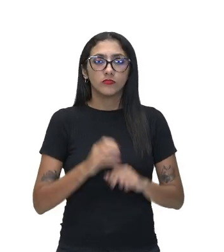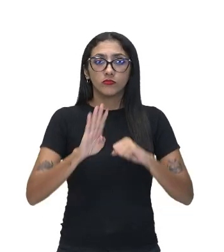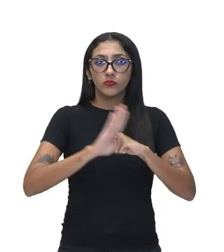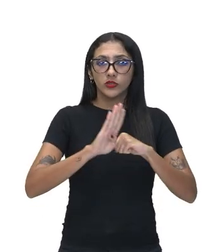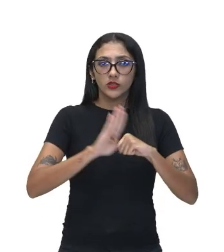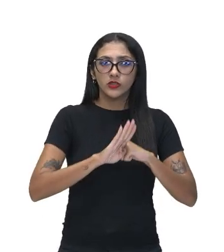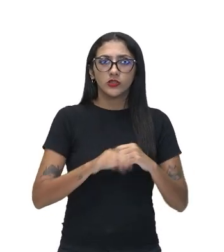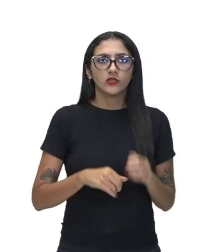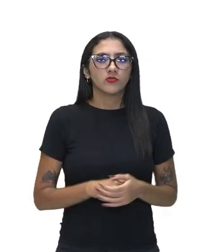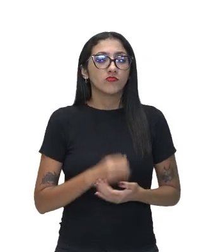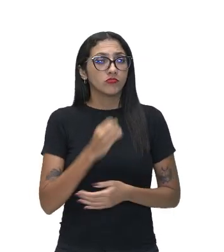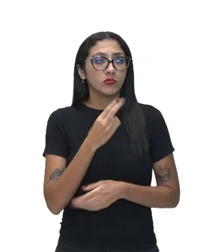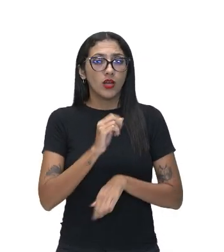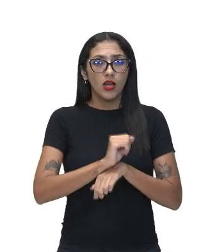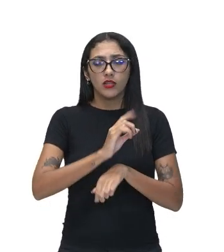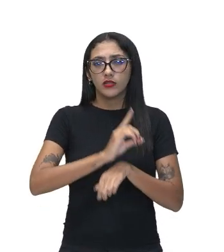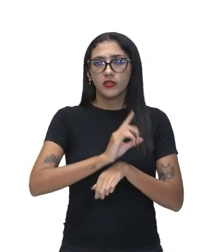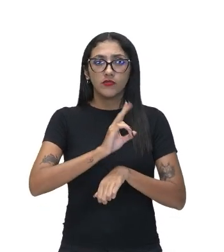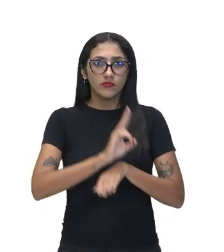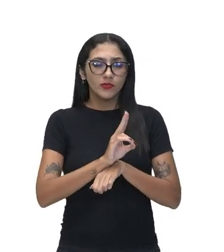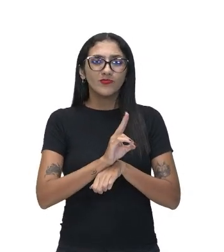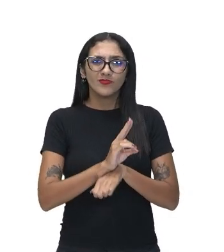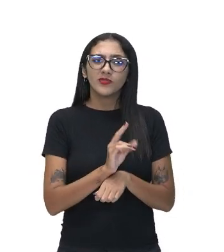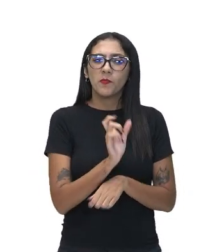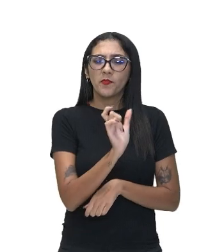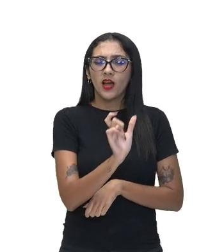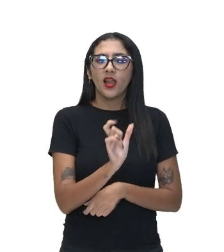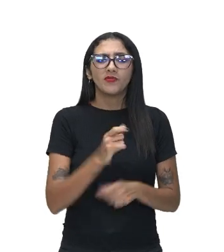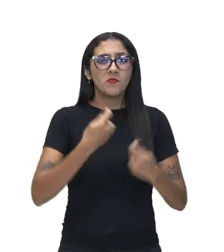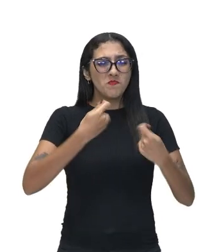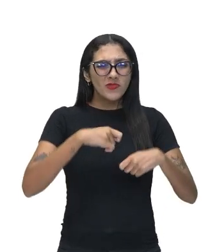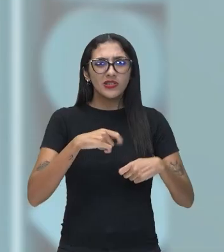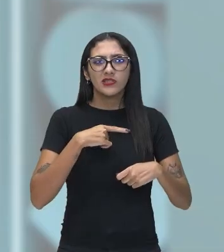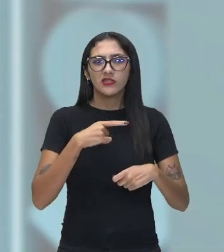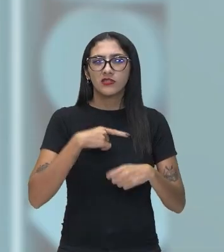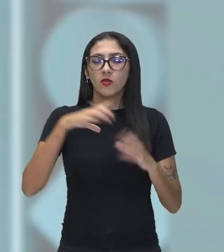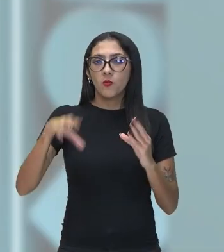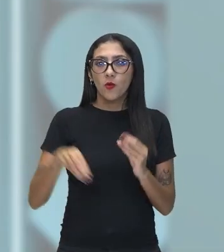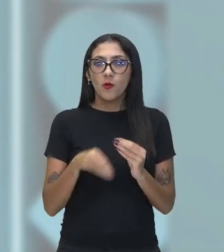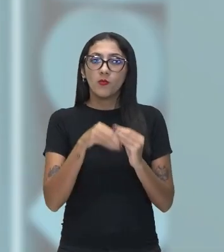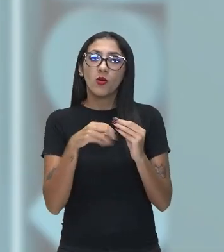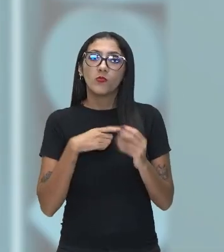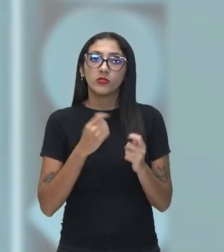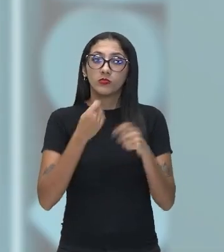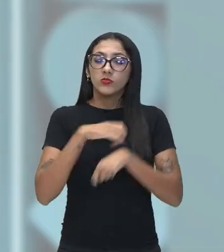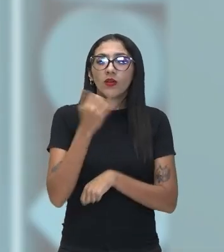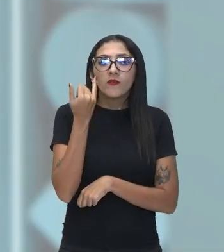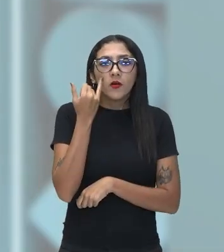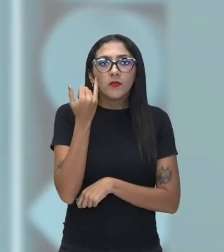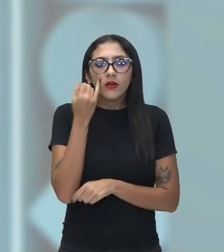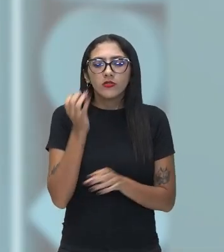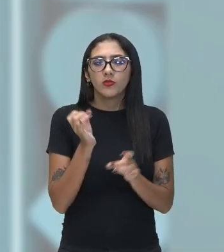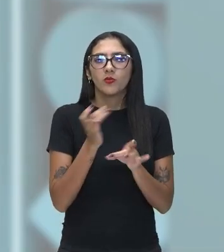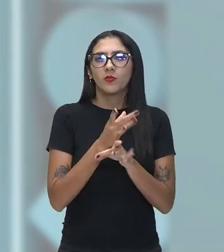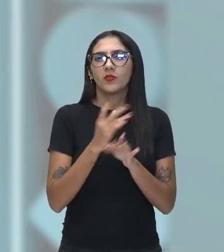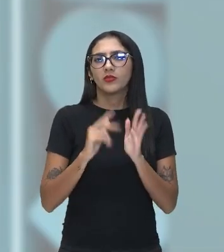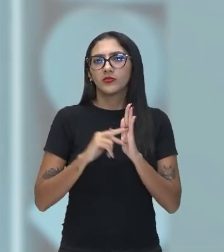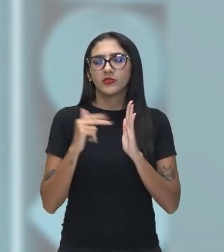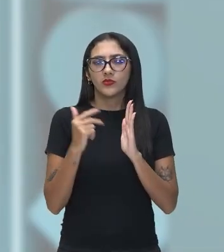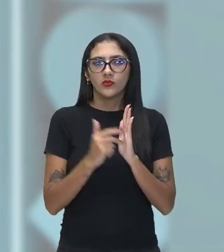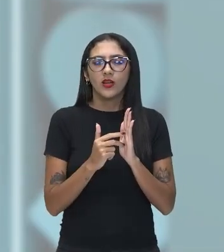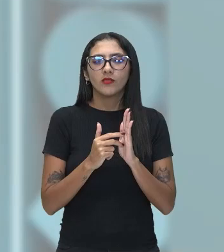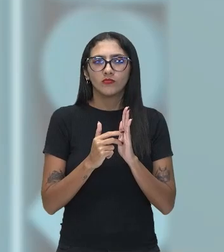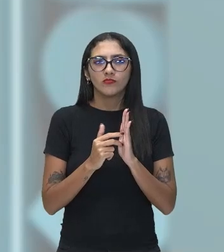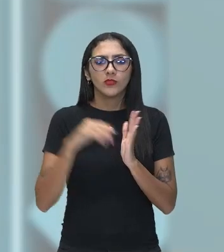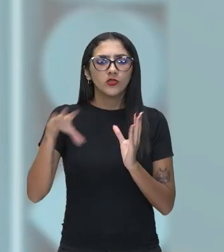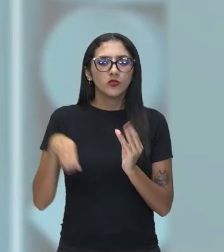um advérbio, palavras que necessitam de um complemento para ter a sua informação completa. E o complemento é exatamente o